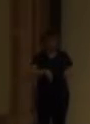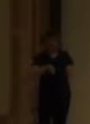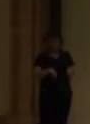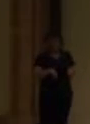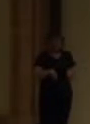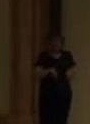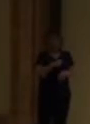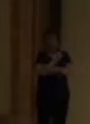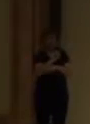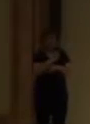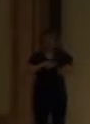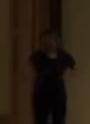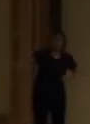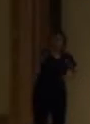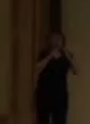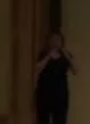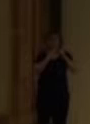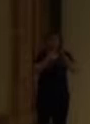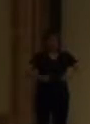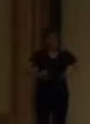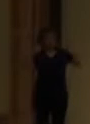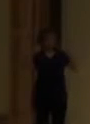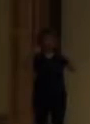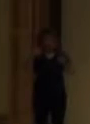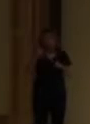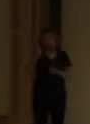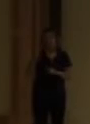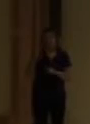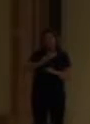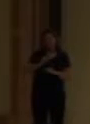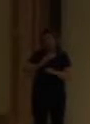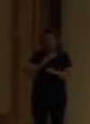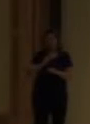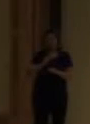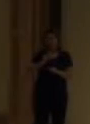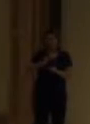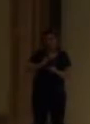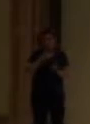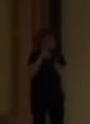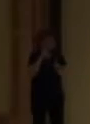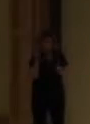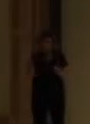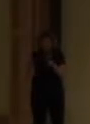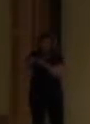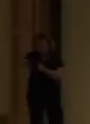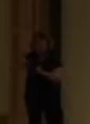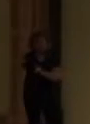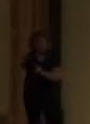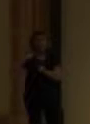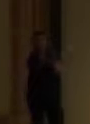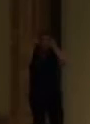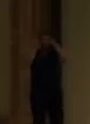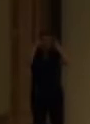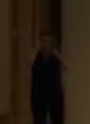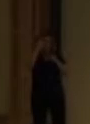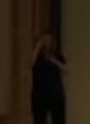que conhecer, que nós temos que falar, e não a ideia mirífica da cidade como sendo algo que é uma espécie